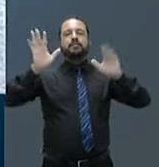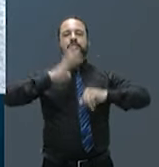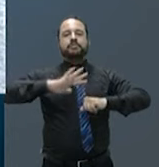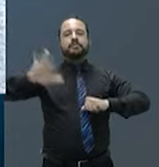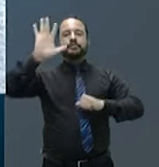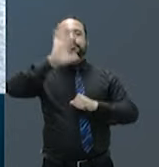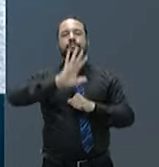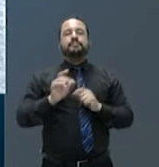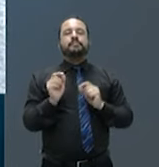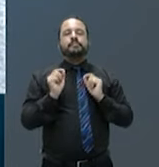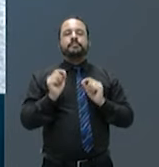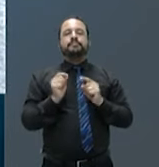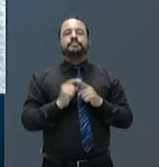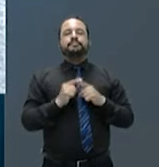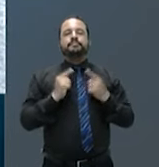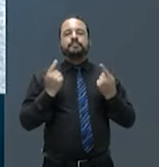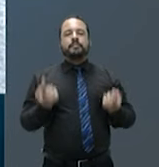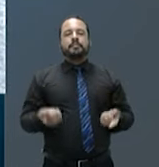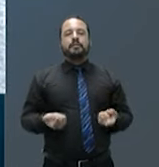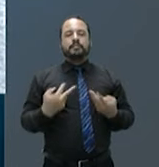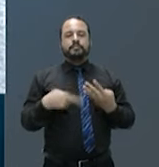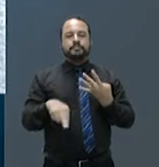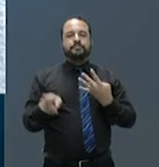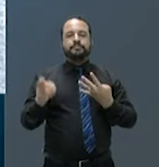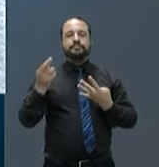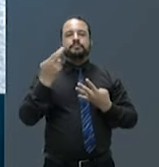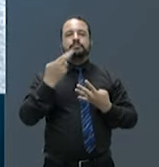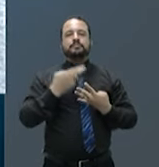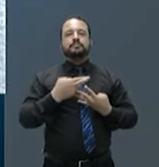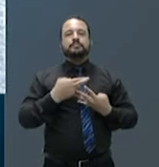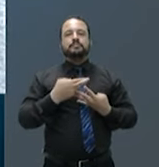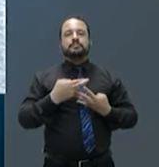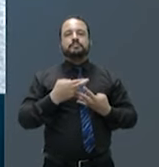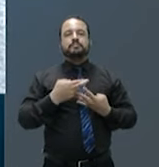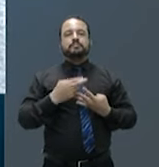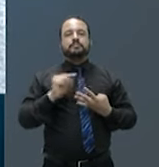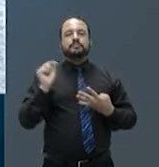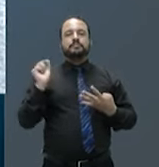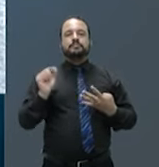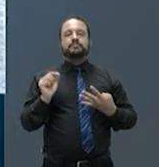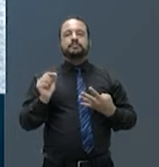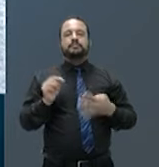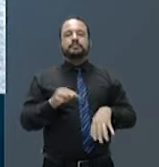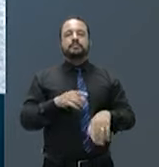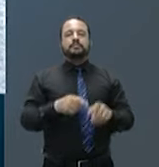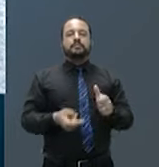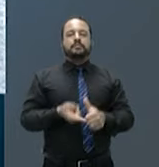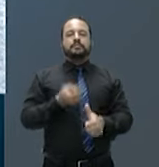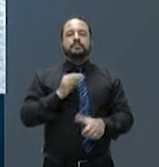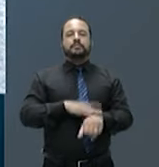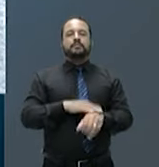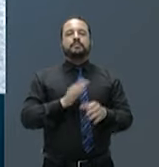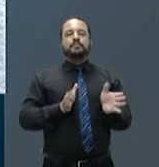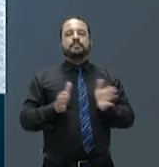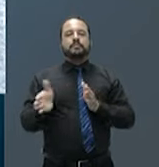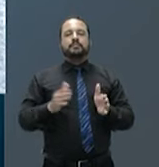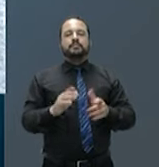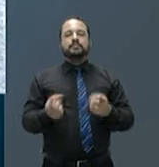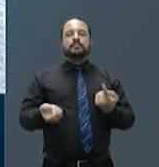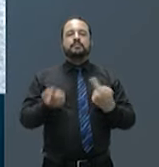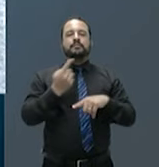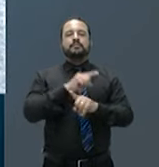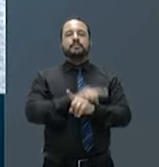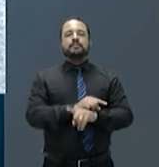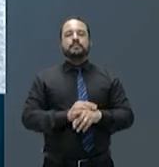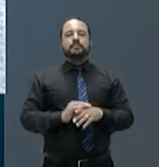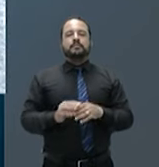Aliás, o recurso extraordinário, cujo sobrestamento se examina nesta sentada, teve, num primeiro momento, o segmento negado, em parte, pela